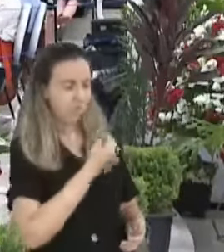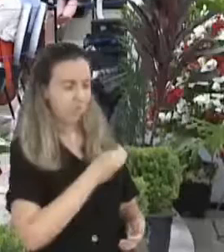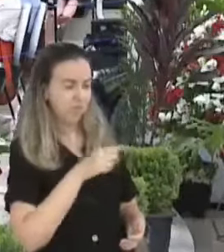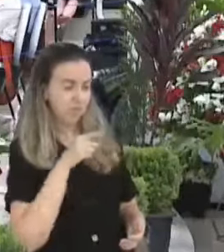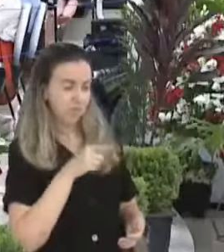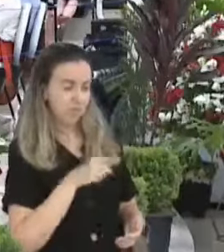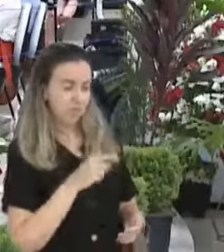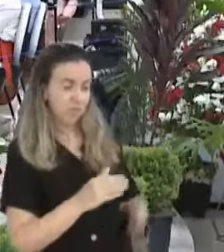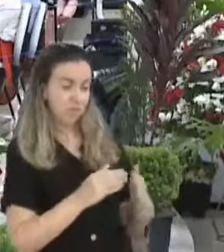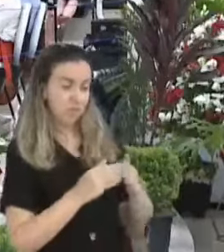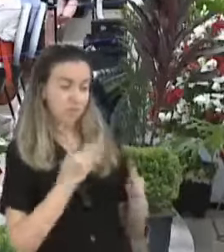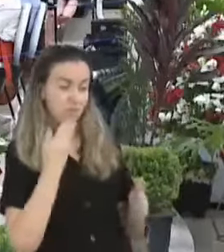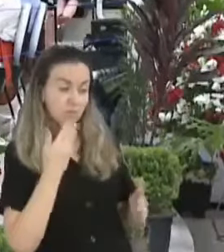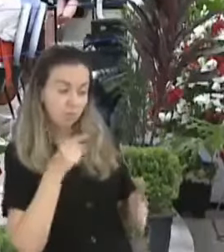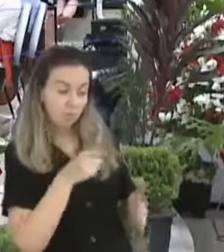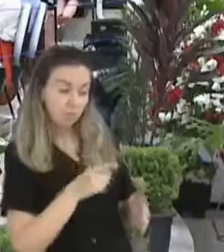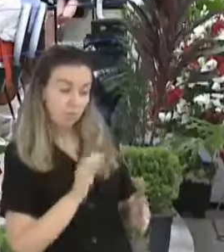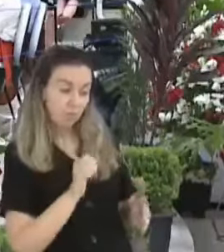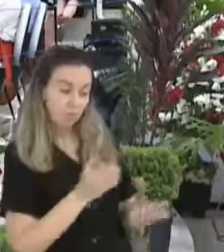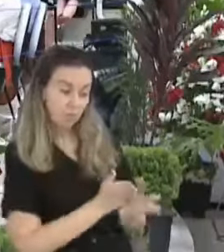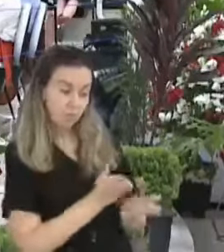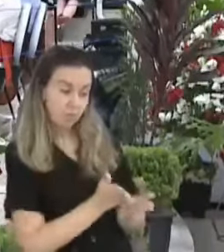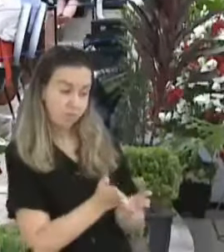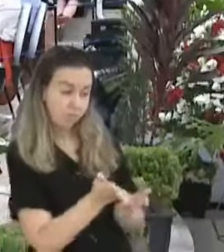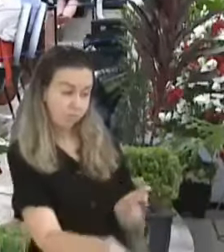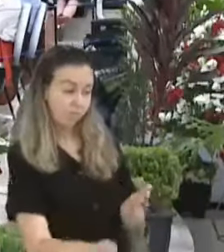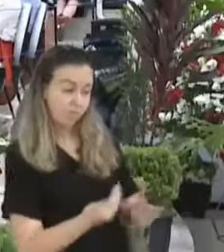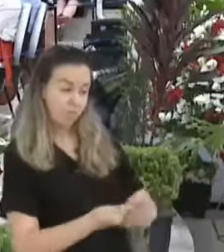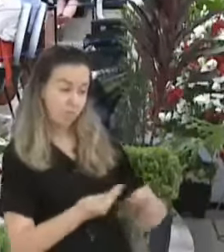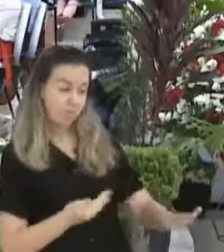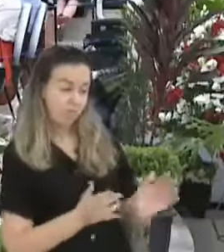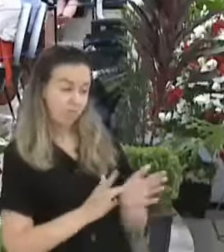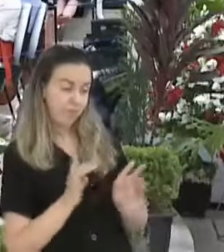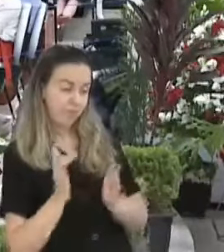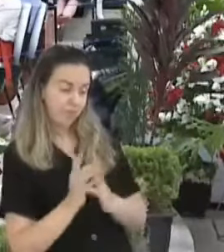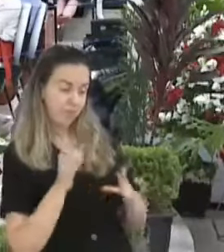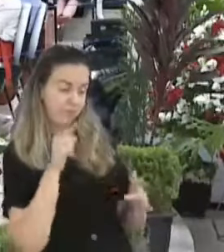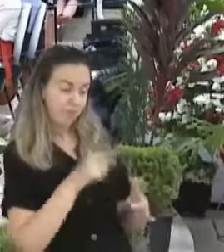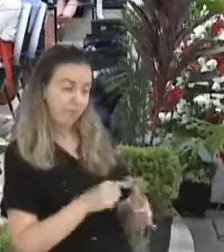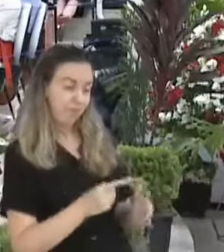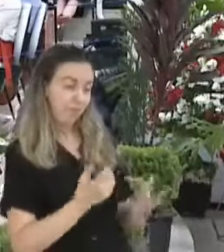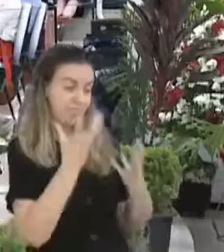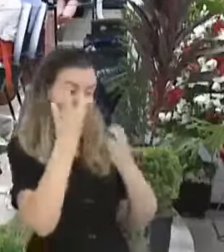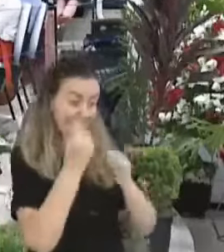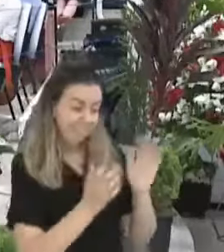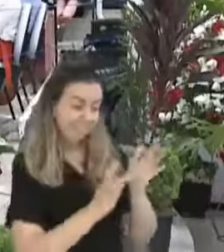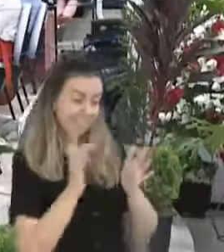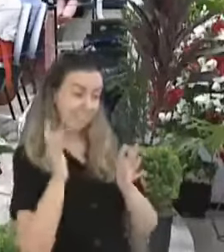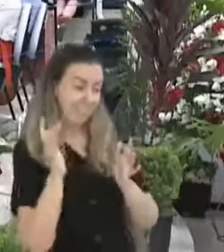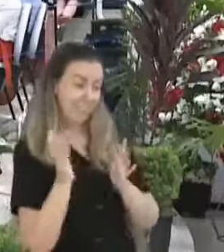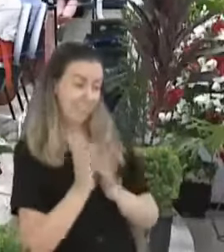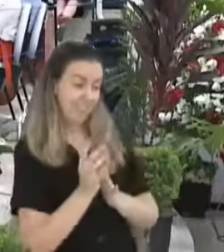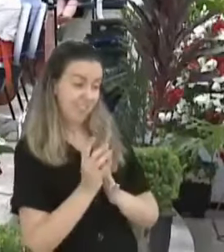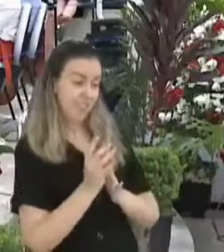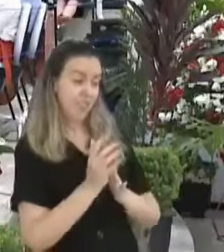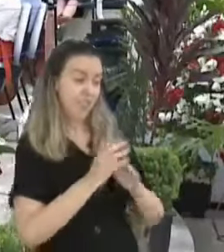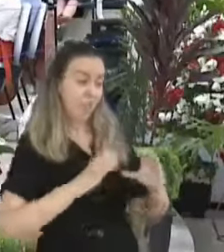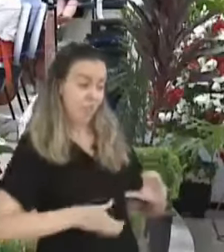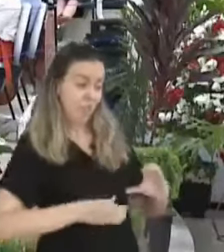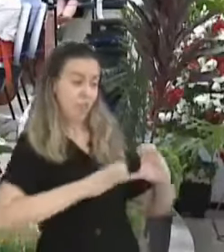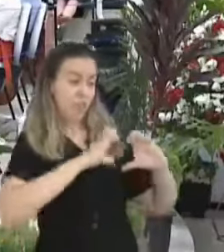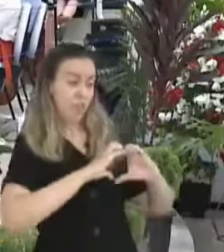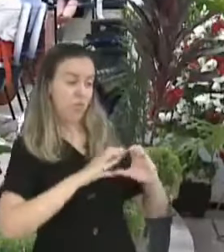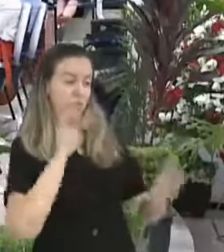mas eu roguei por ti, e tu, quando se converterem,